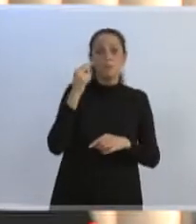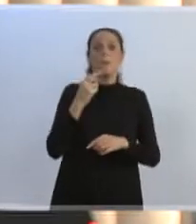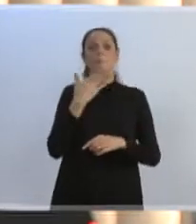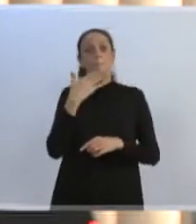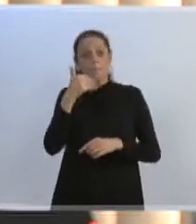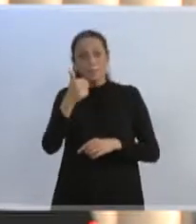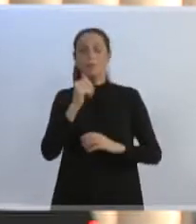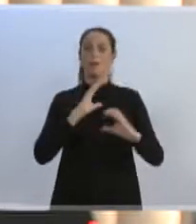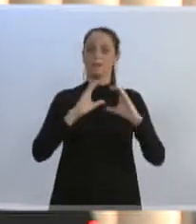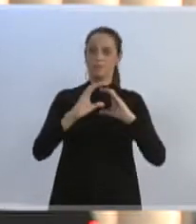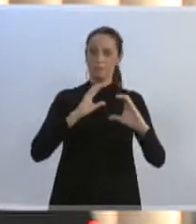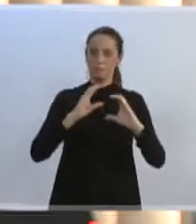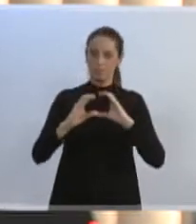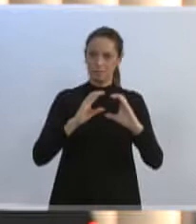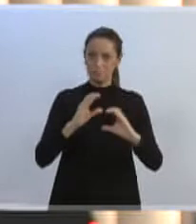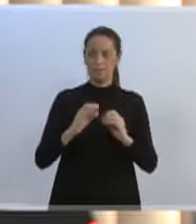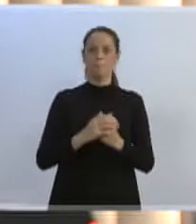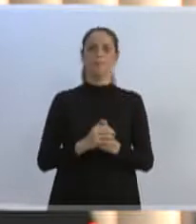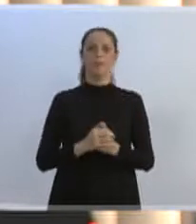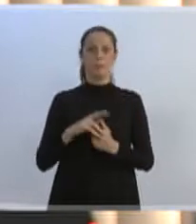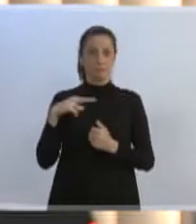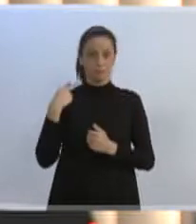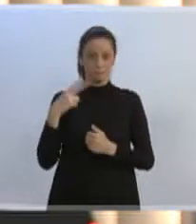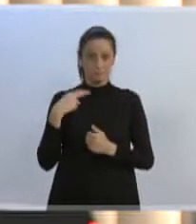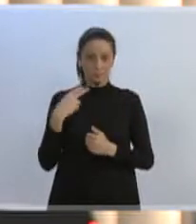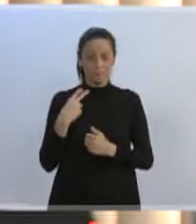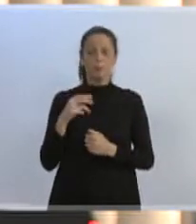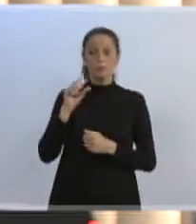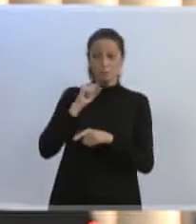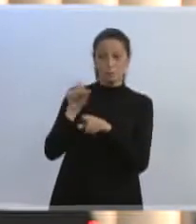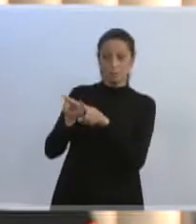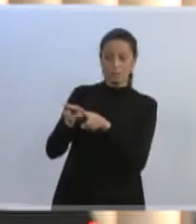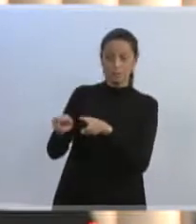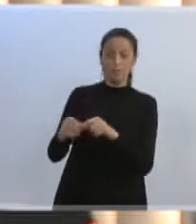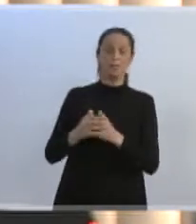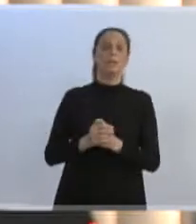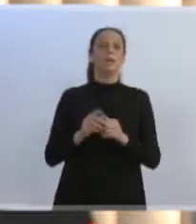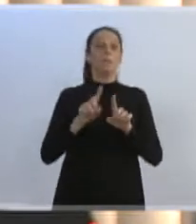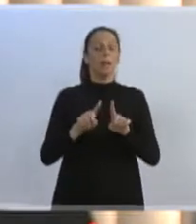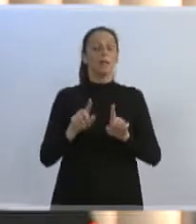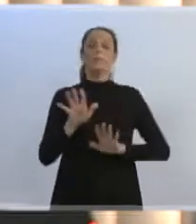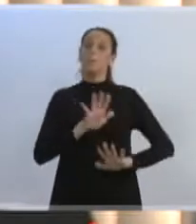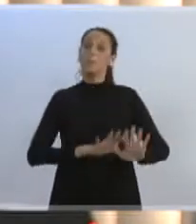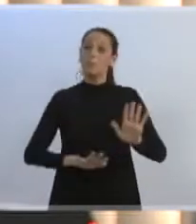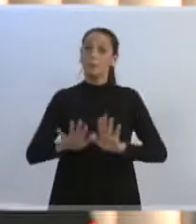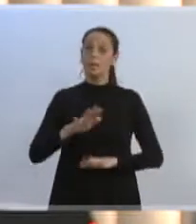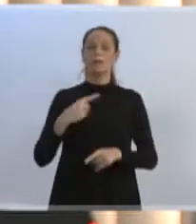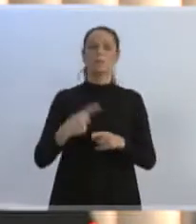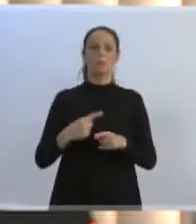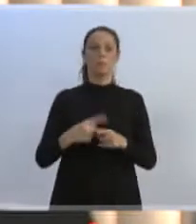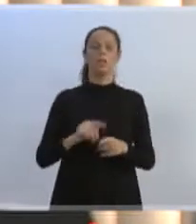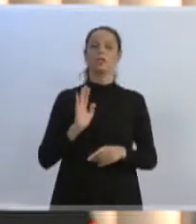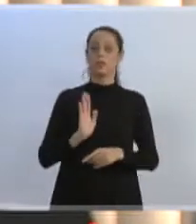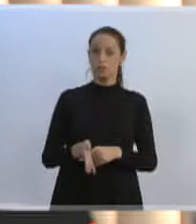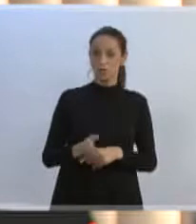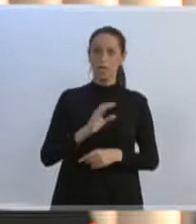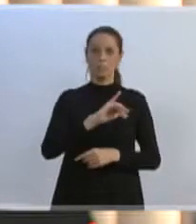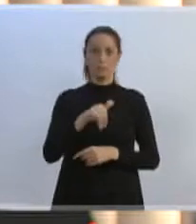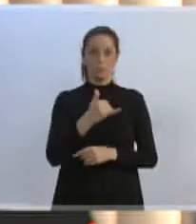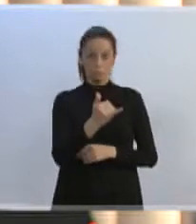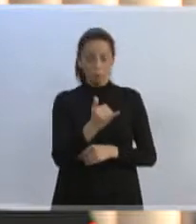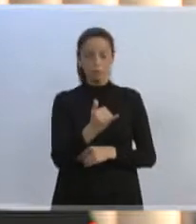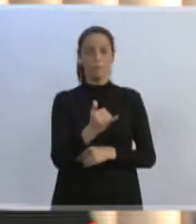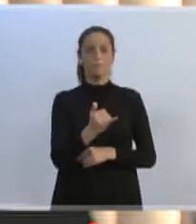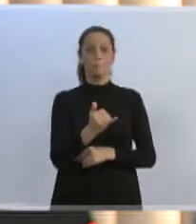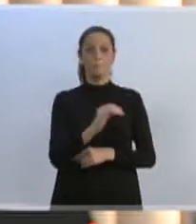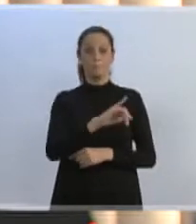melhorar essa comunicação, vereador Silvio Zimmermann. Mas acho que a gente tem que ter um cuidado muito grande. Inclusive, frisar que nós tivemos o recorde na nossa CCJ agora,